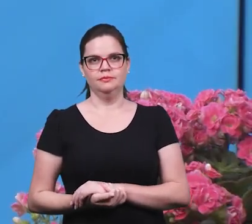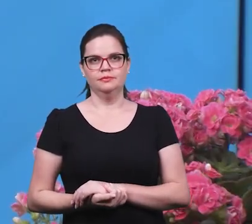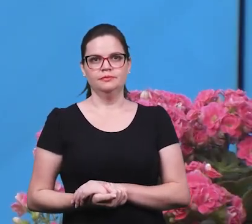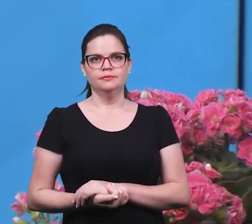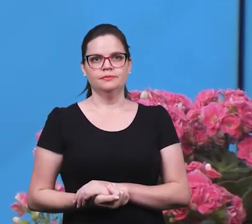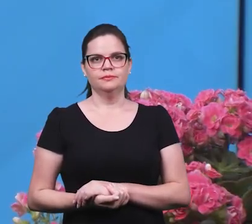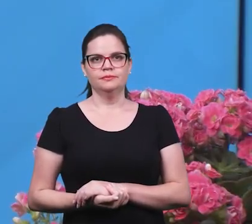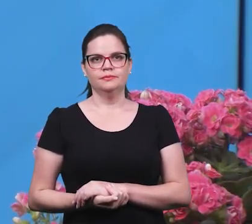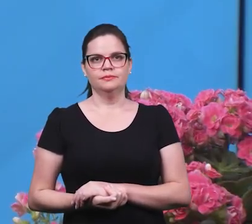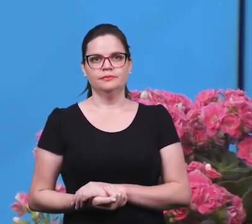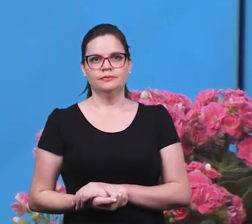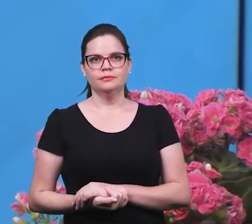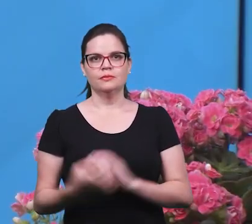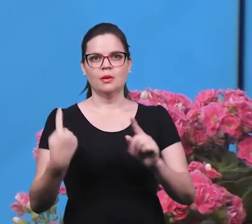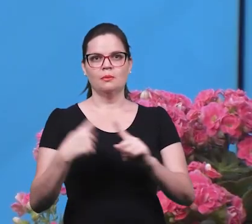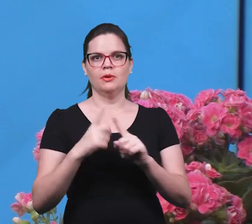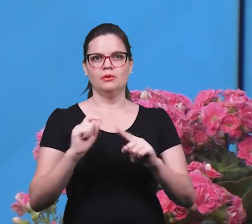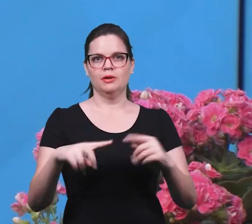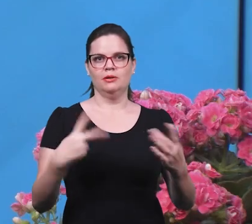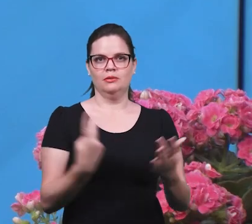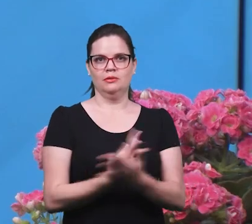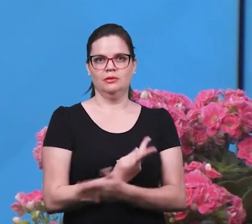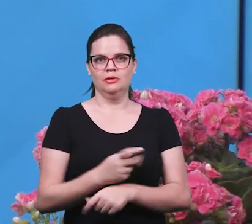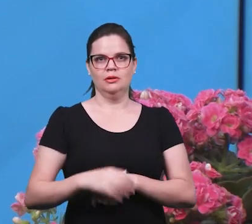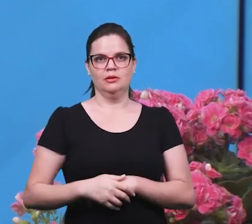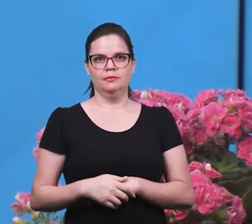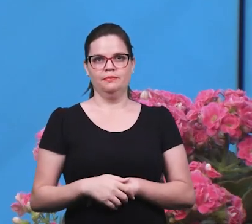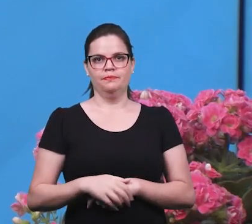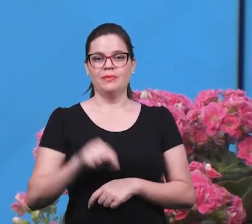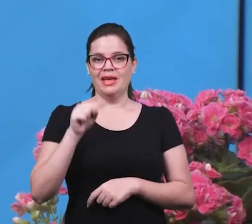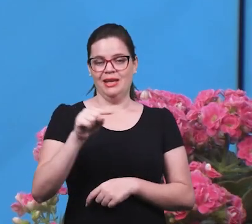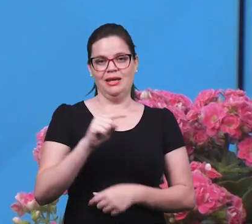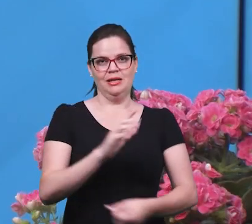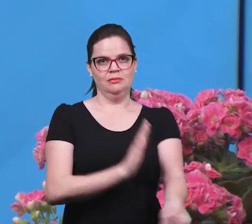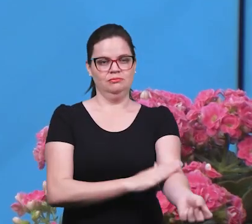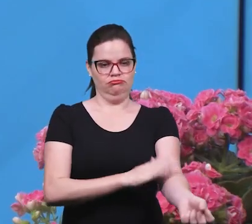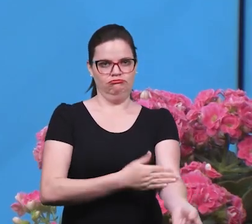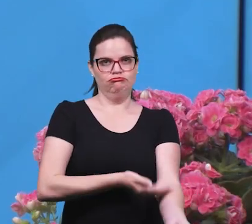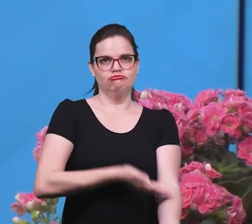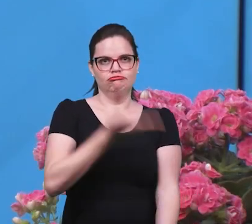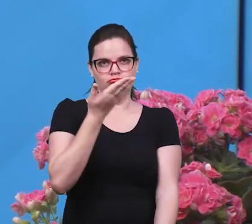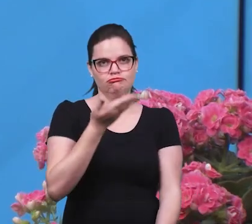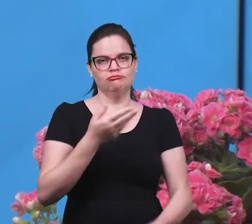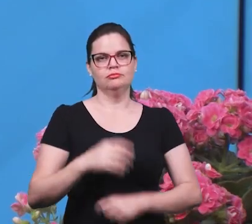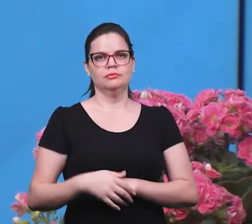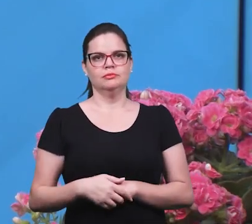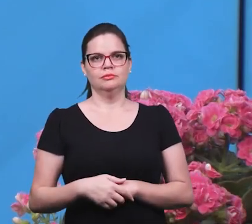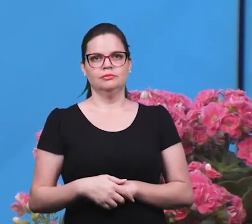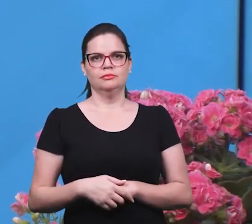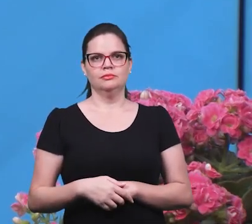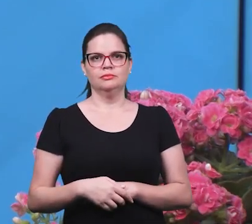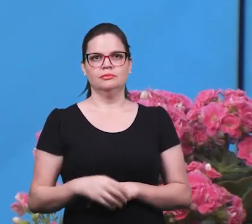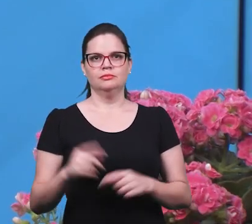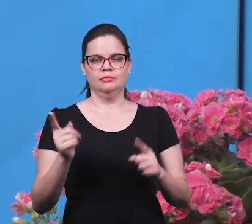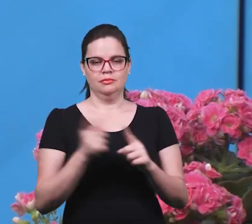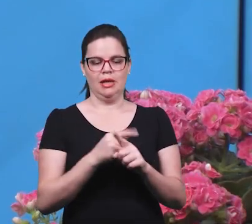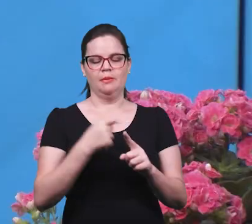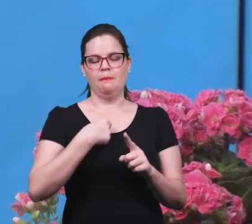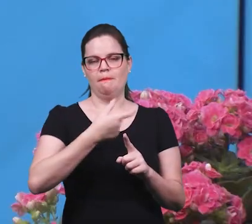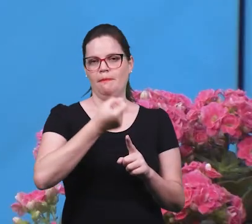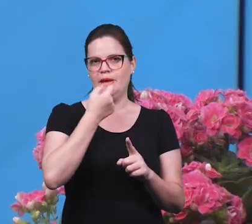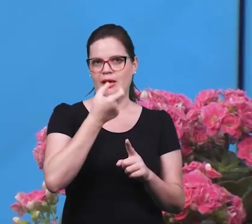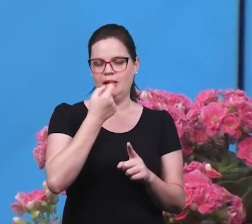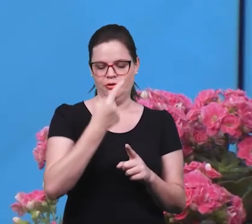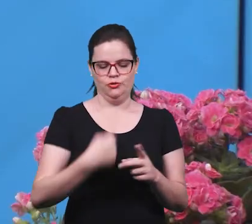seja, o paciente ele é puramente hipertenso e a gente precisa tratar, a gente usa